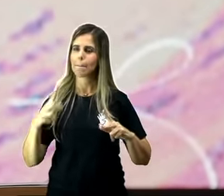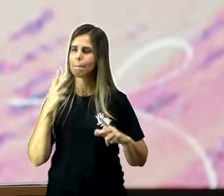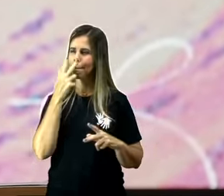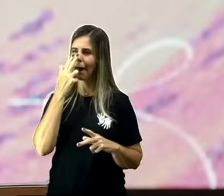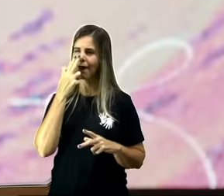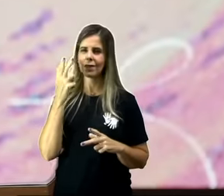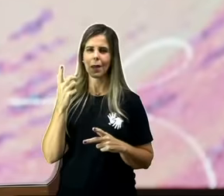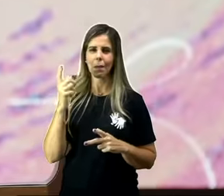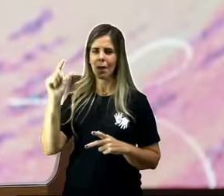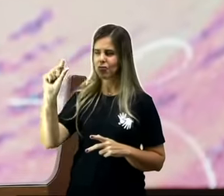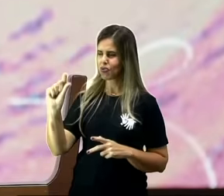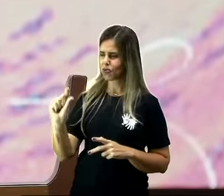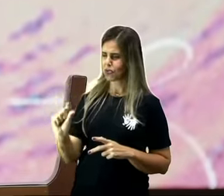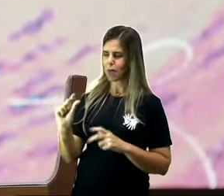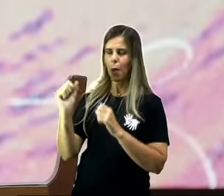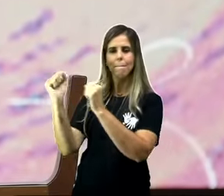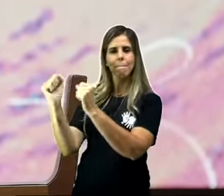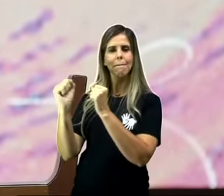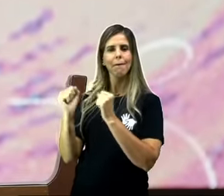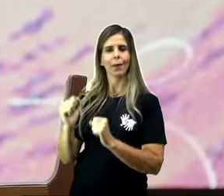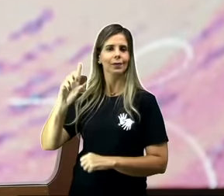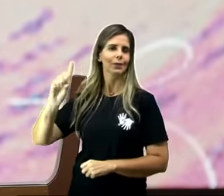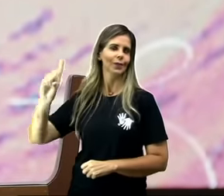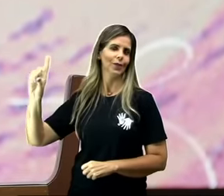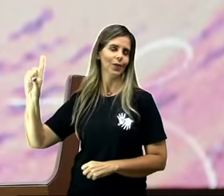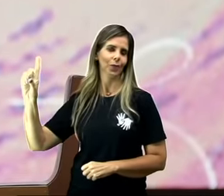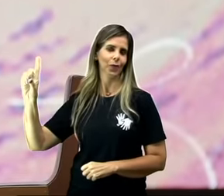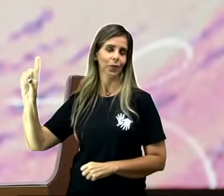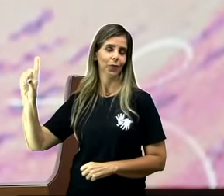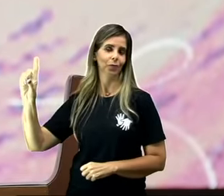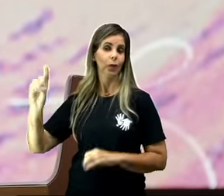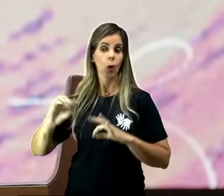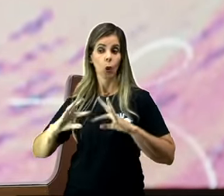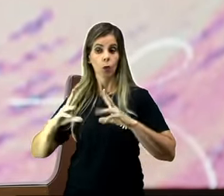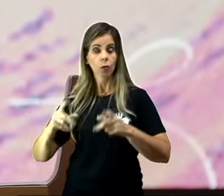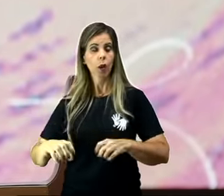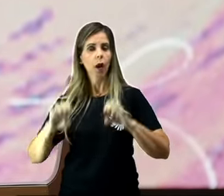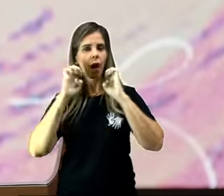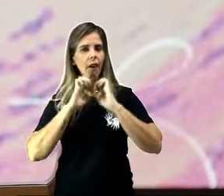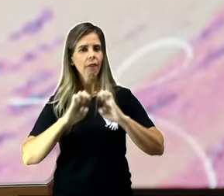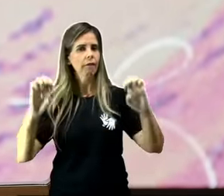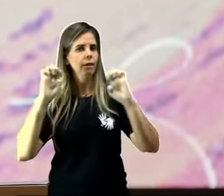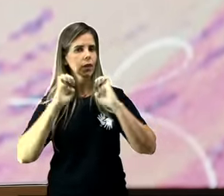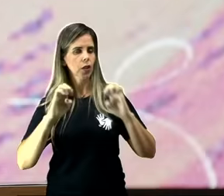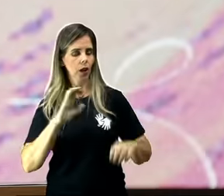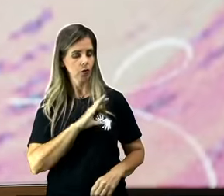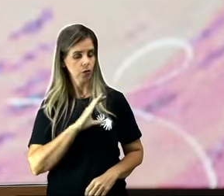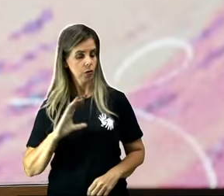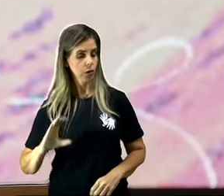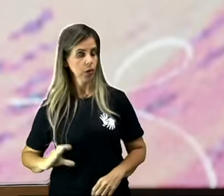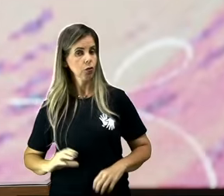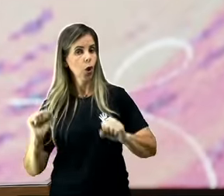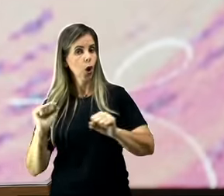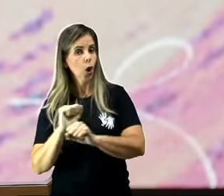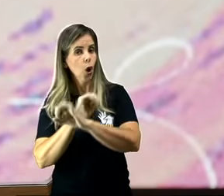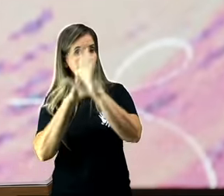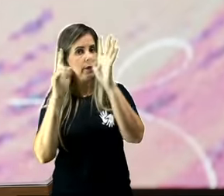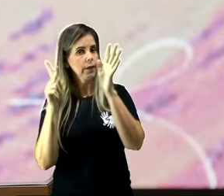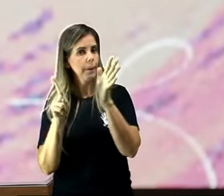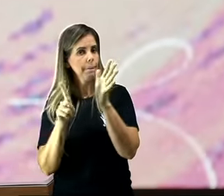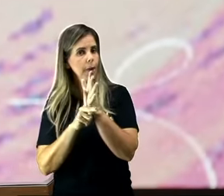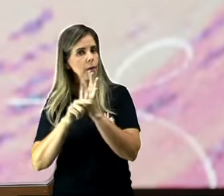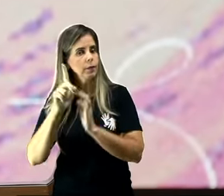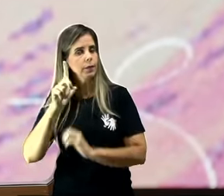Pode olhar aí, irmão, todo o evangelho de Cristo glorifica a Cristo. Todo evangelho bíblico faz a gente olhar para um